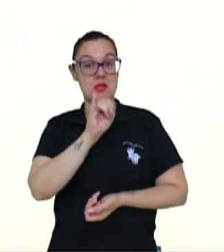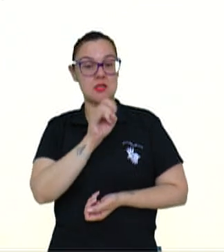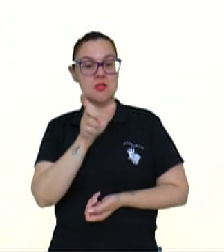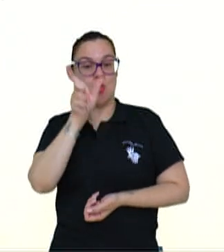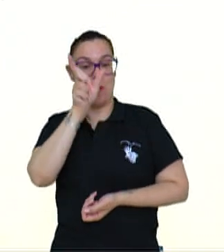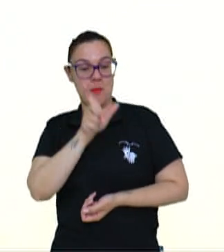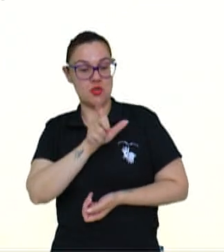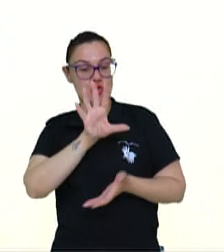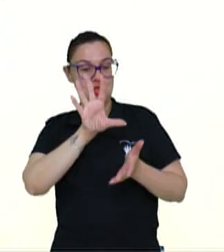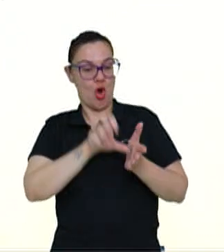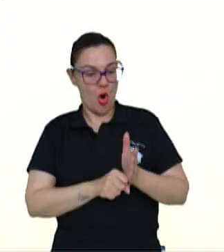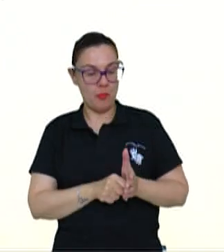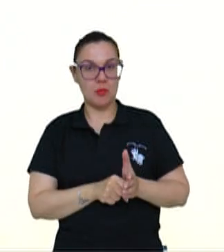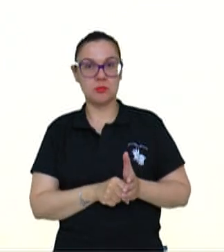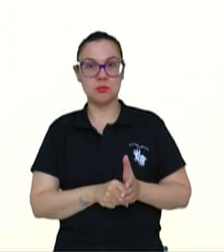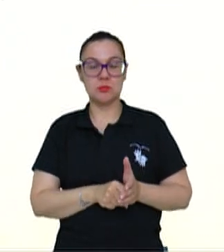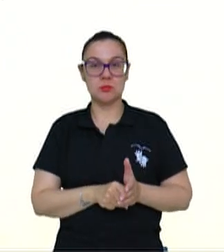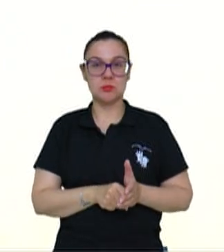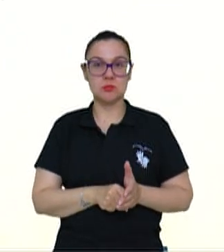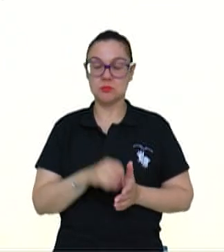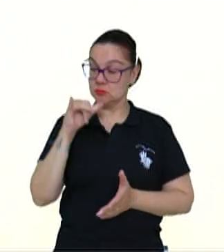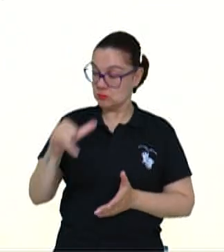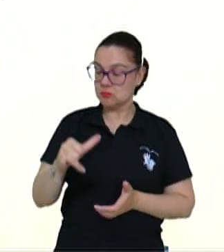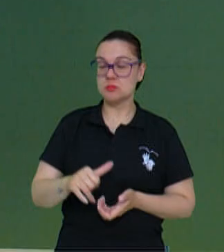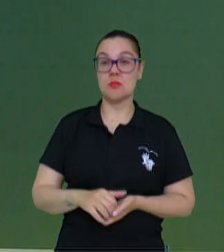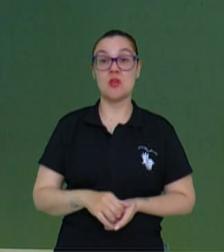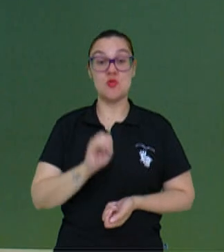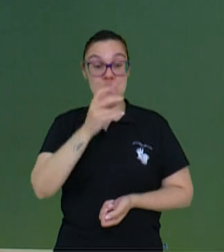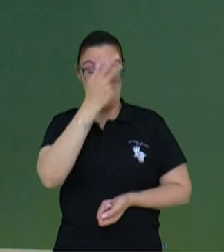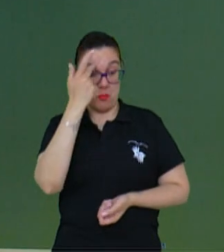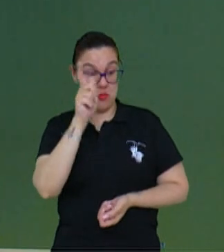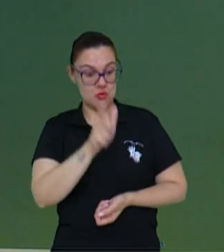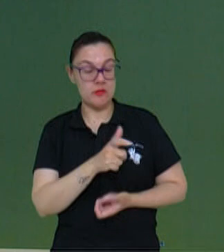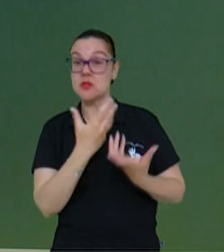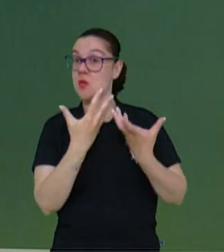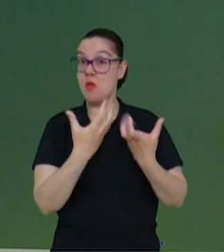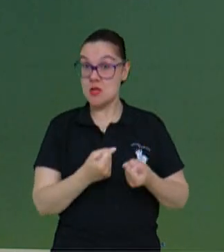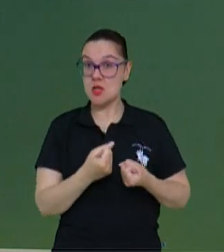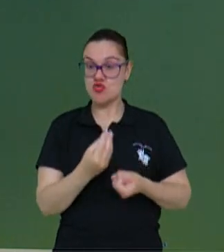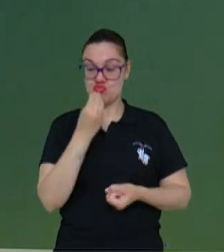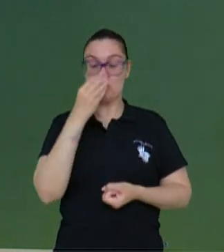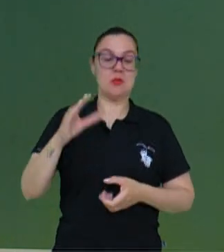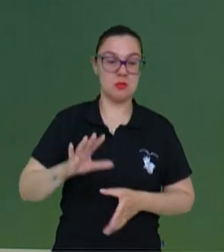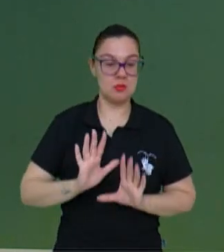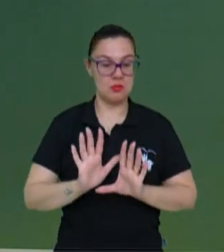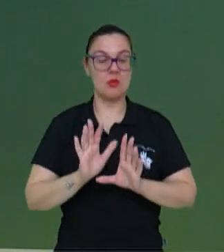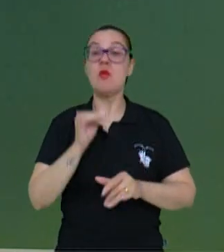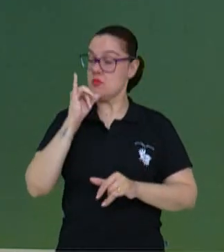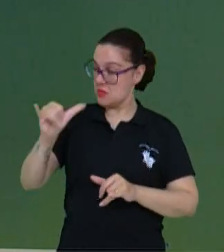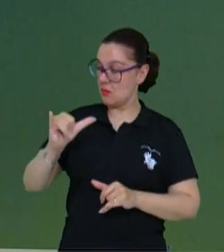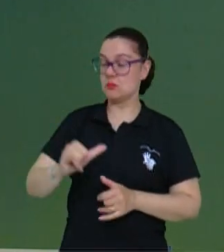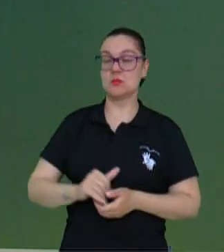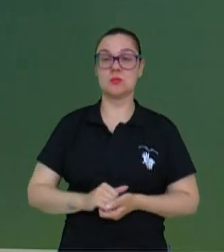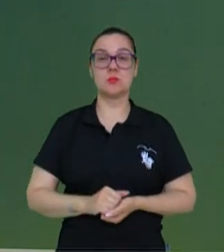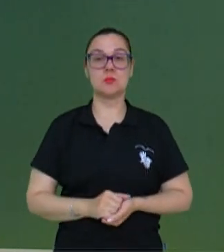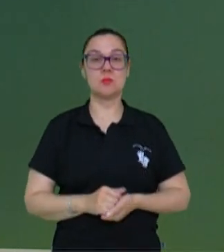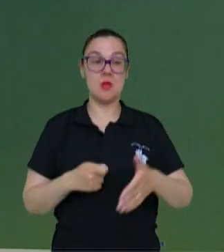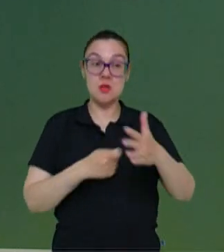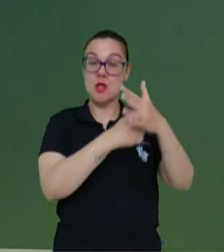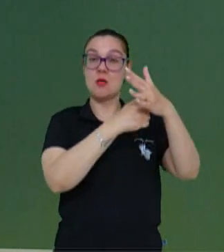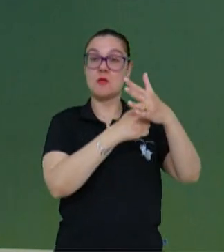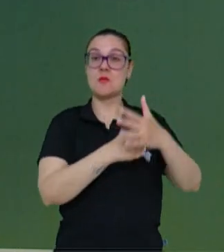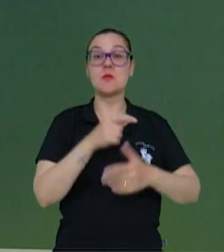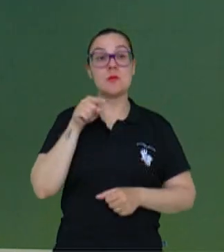rouba um beijo sem consentimento, denuncia. Então, se alguém fizer isso sem o consentimento, denuncie. Então,